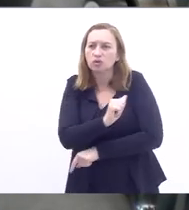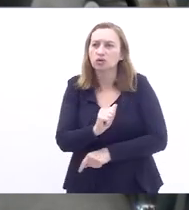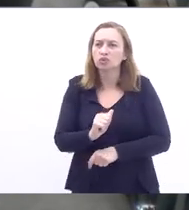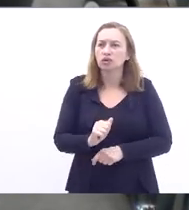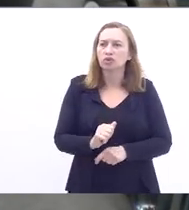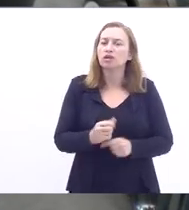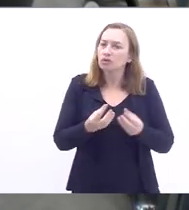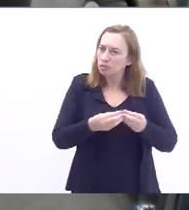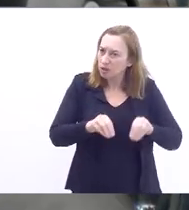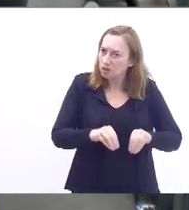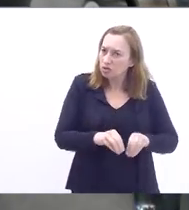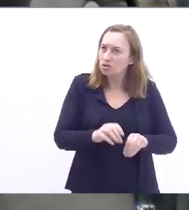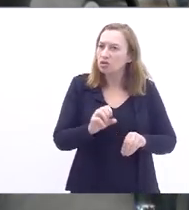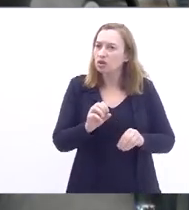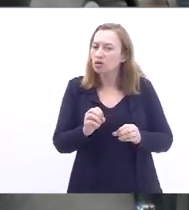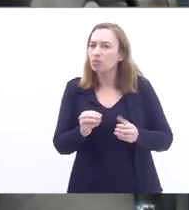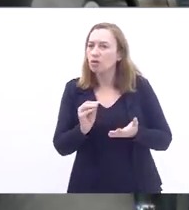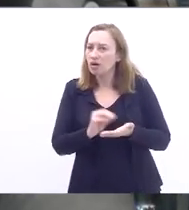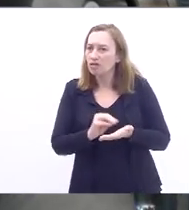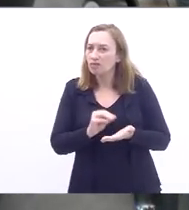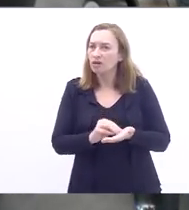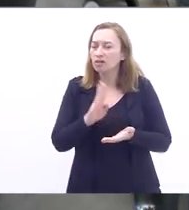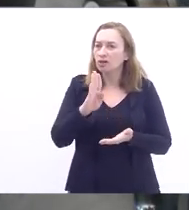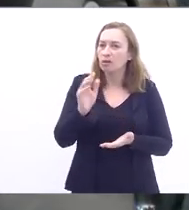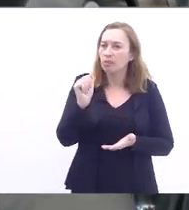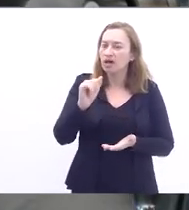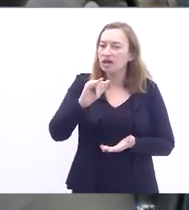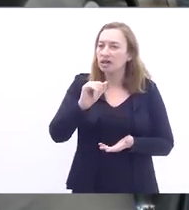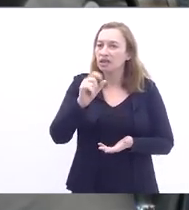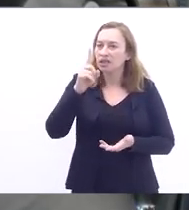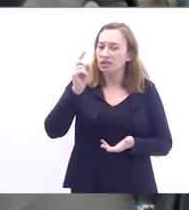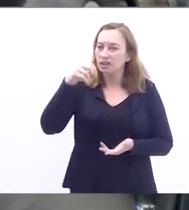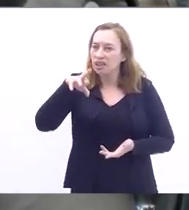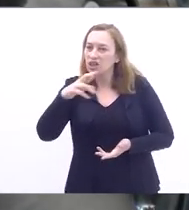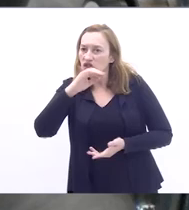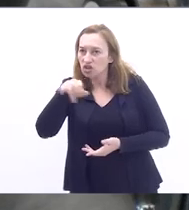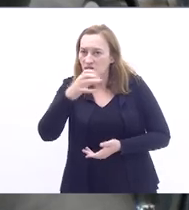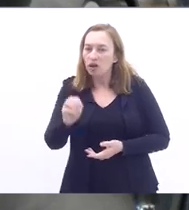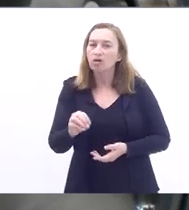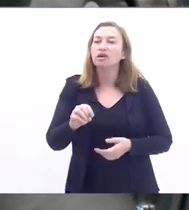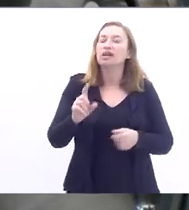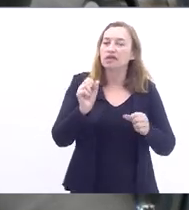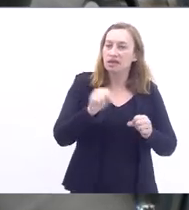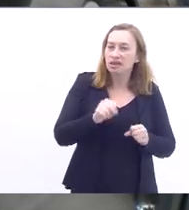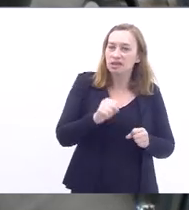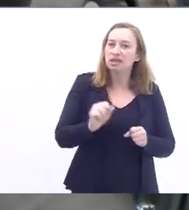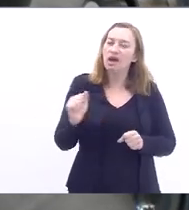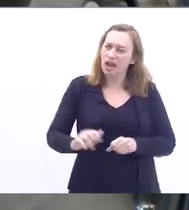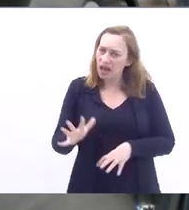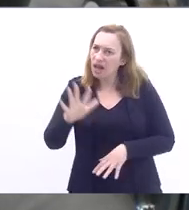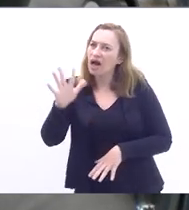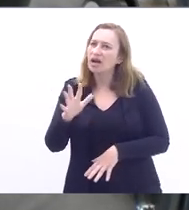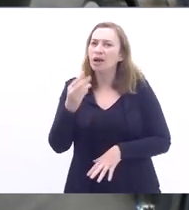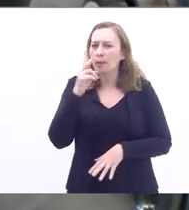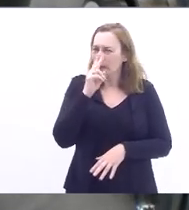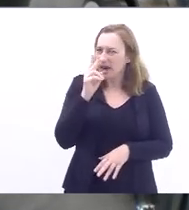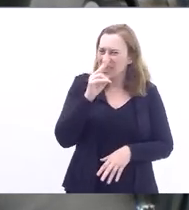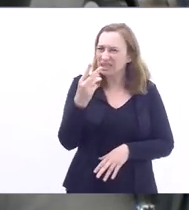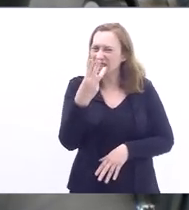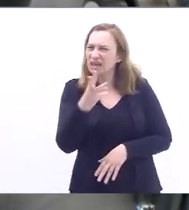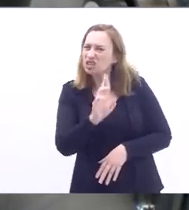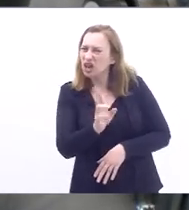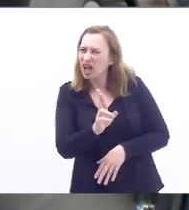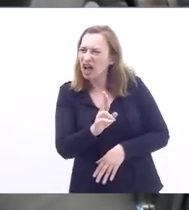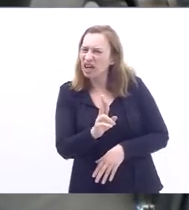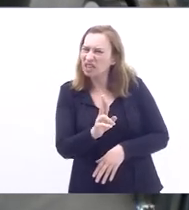ficarão muito prejudicadas com a falta do Bandejão e e ainda assim é para gente é meio caro parece que traz reais